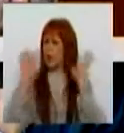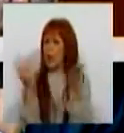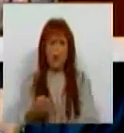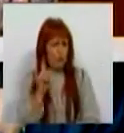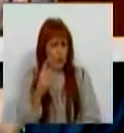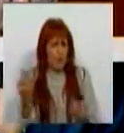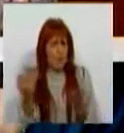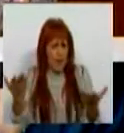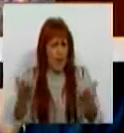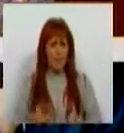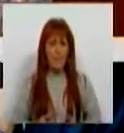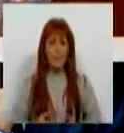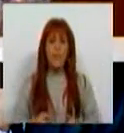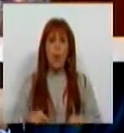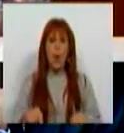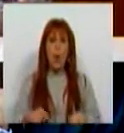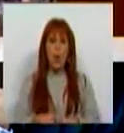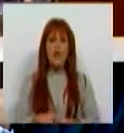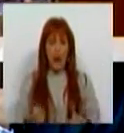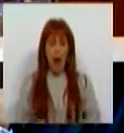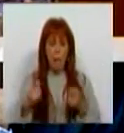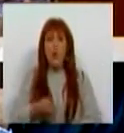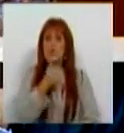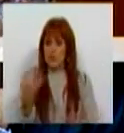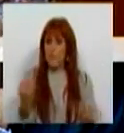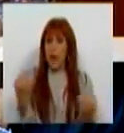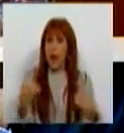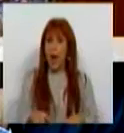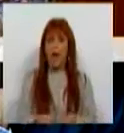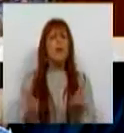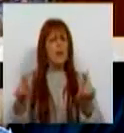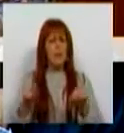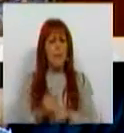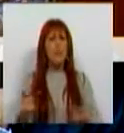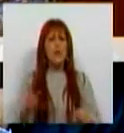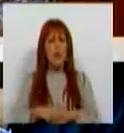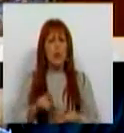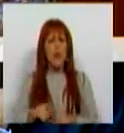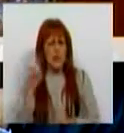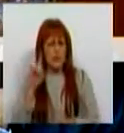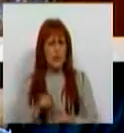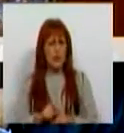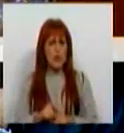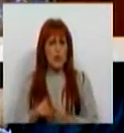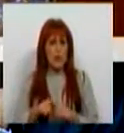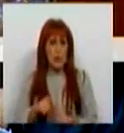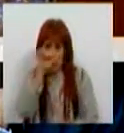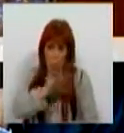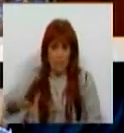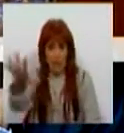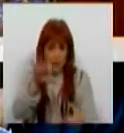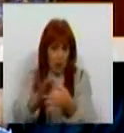é fundamental. E é hoje uma aposta decisiva, também por questões e essencialmente por questões